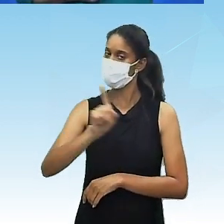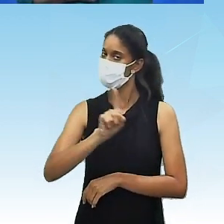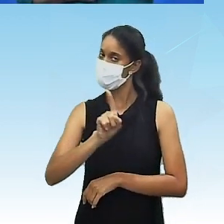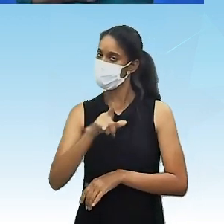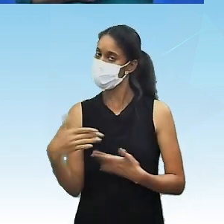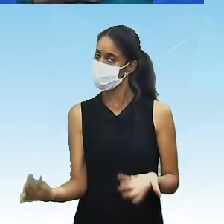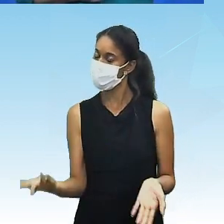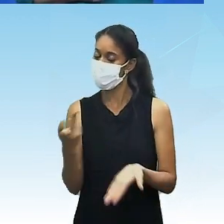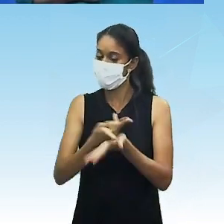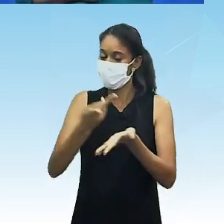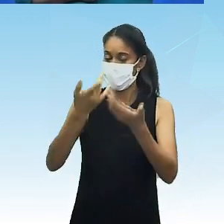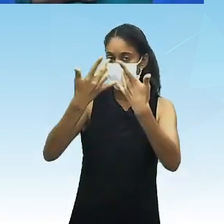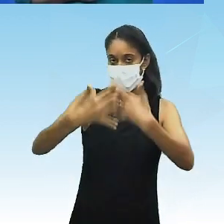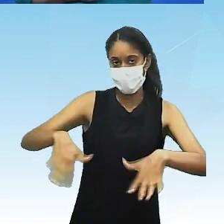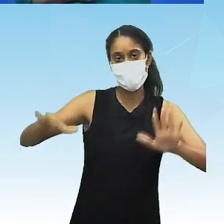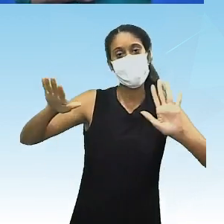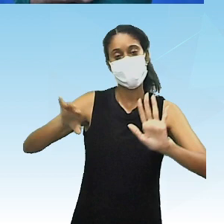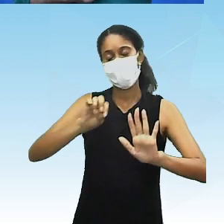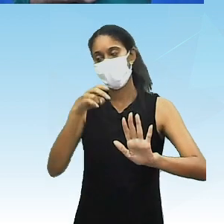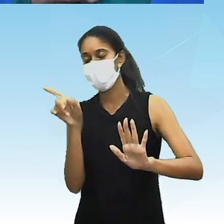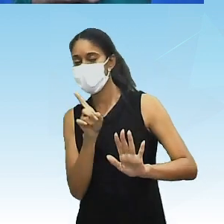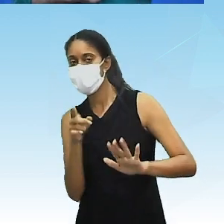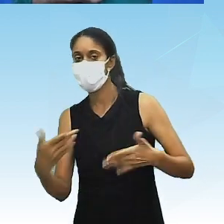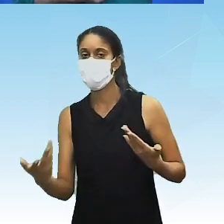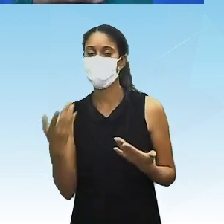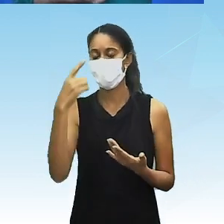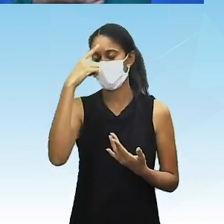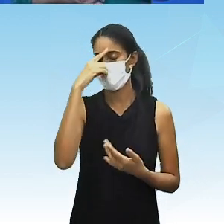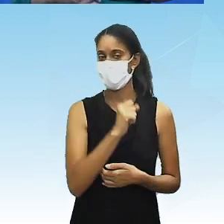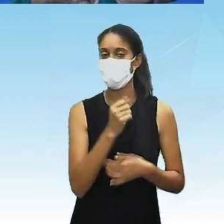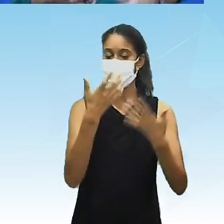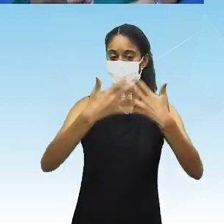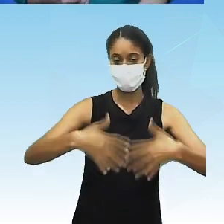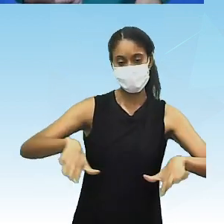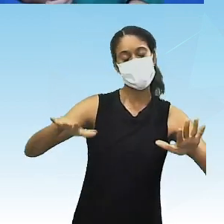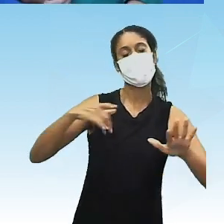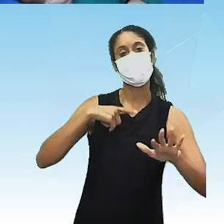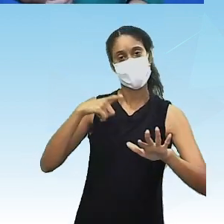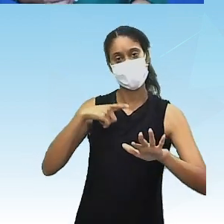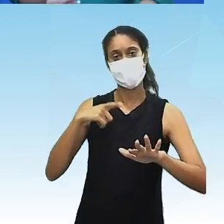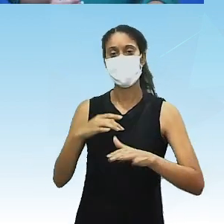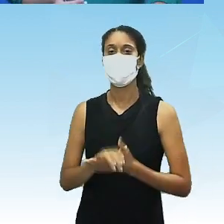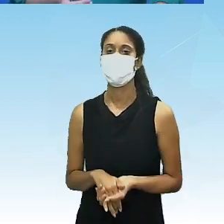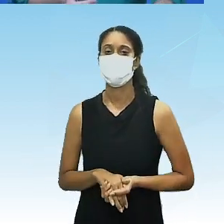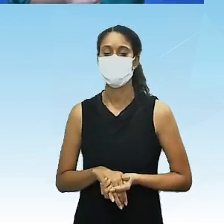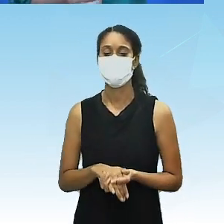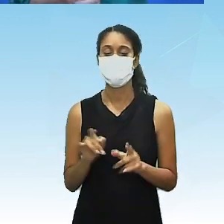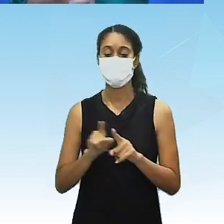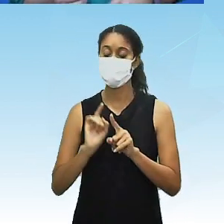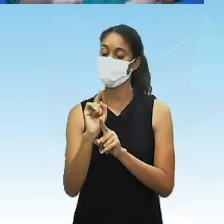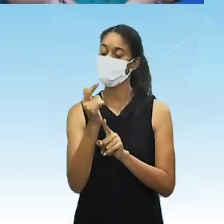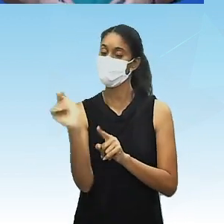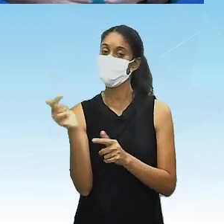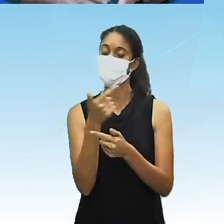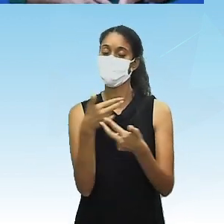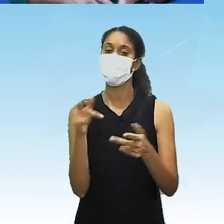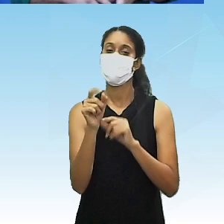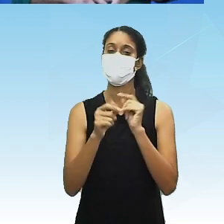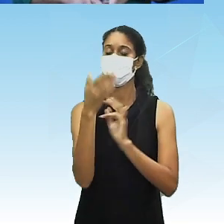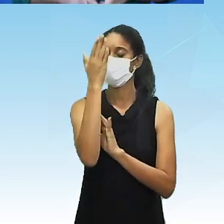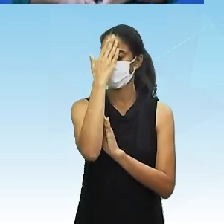usa o NOx para compreender melhor essa espontaneidade de reação. Qual é o outro ponto para isso? Entender